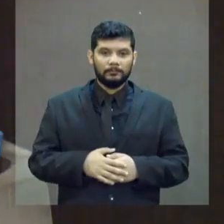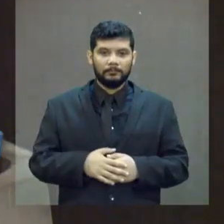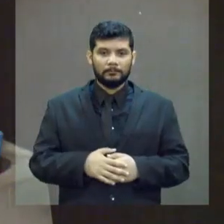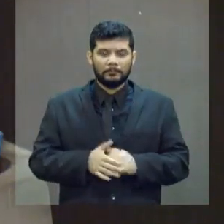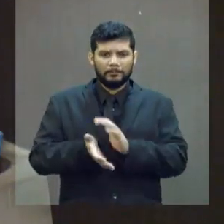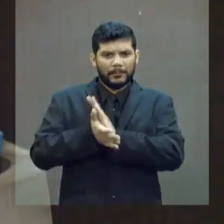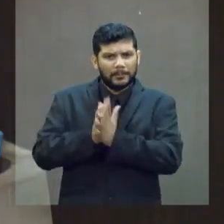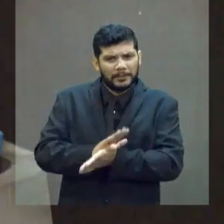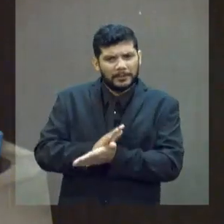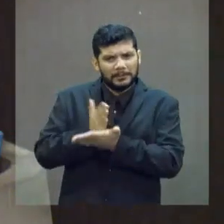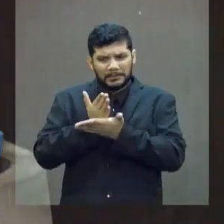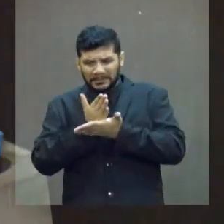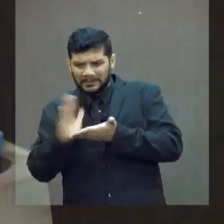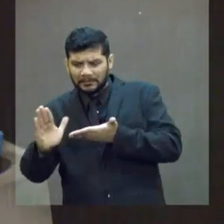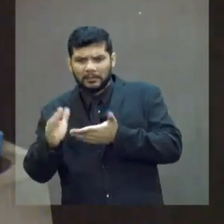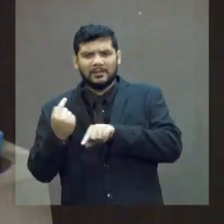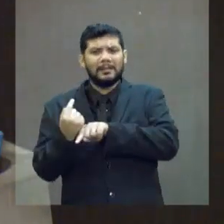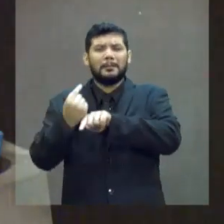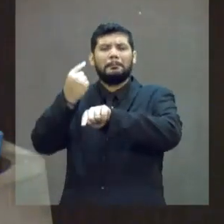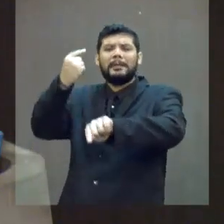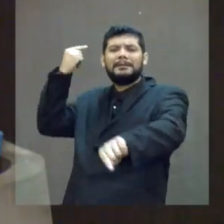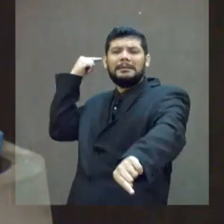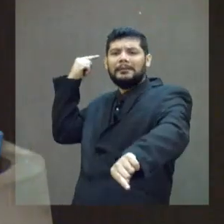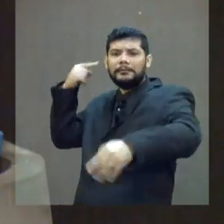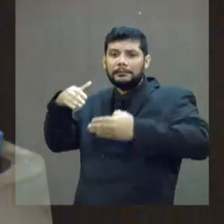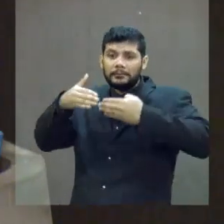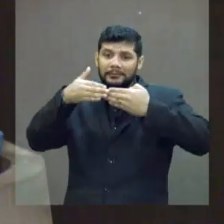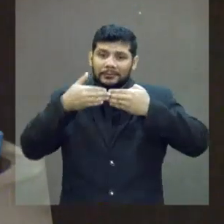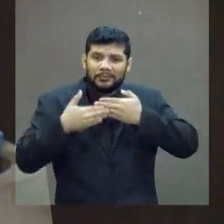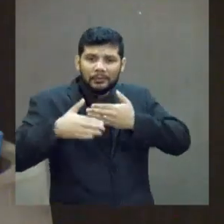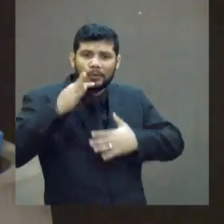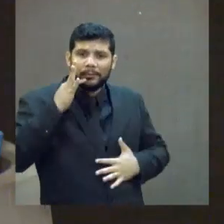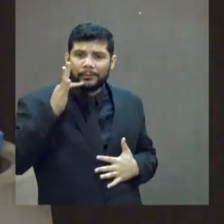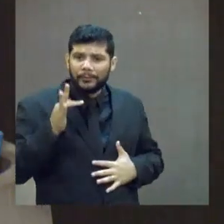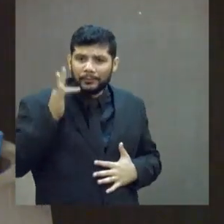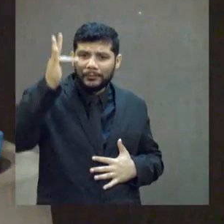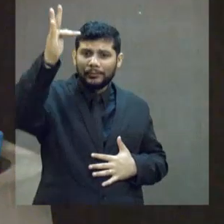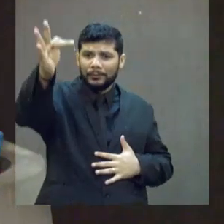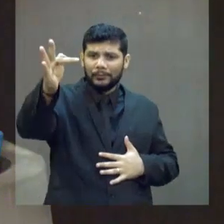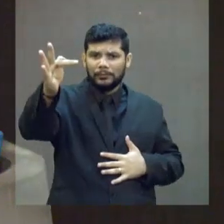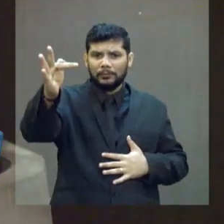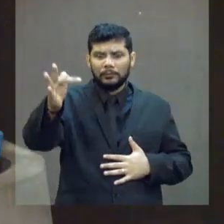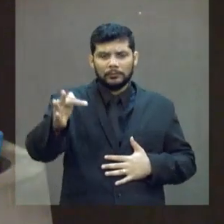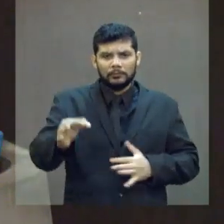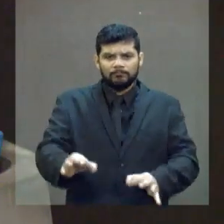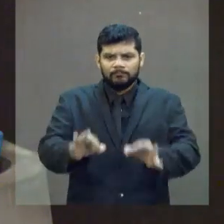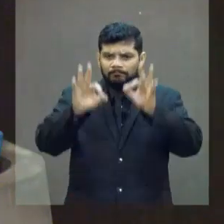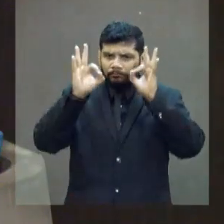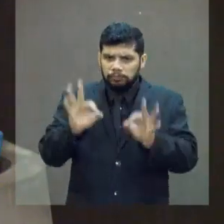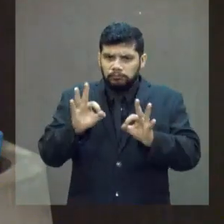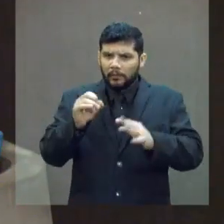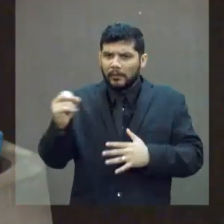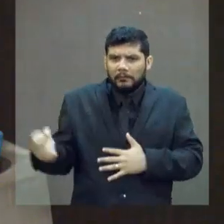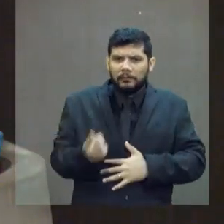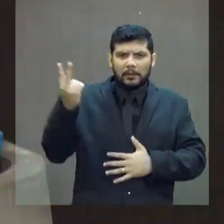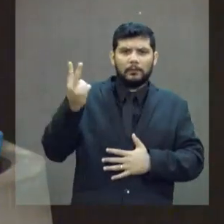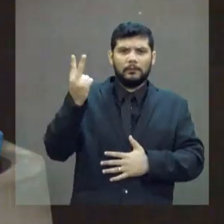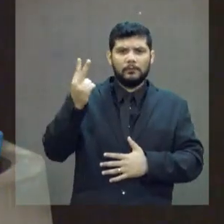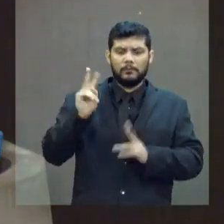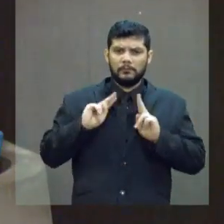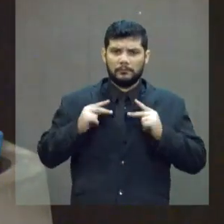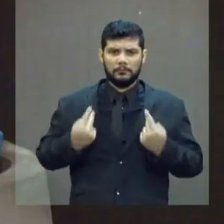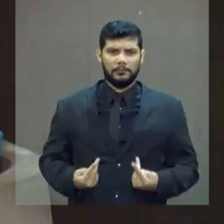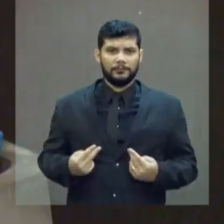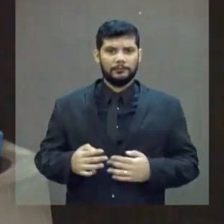discriminação sejam passado, e que o presente e o futuro sejam, sobretudo, de afirmação da dignidade humana. Nesse 3 de